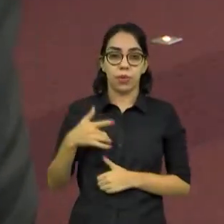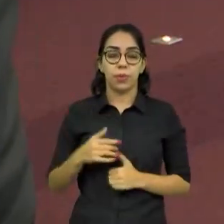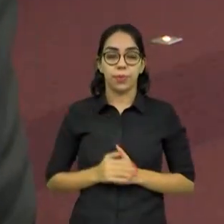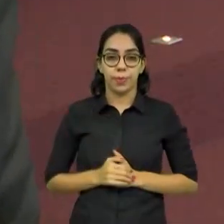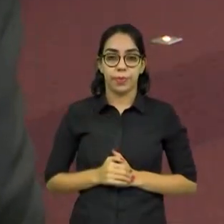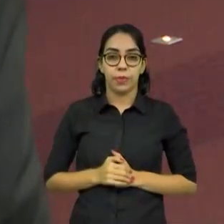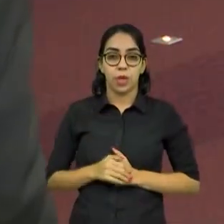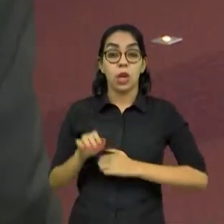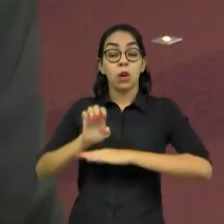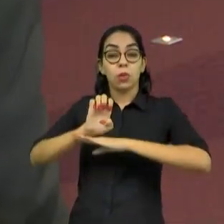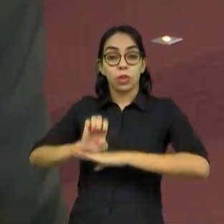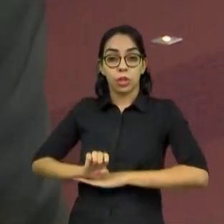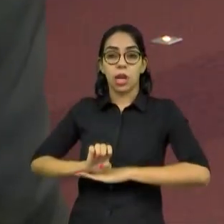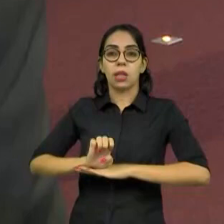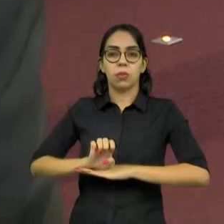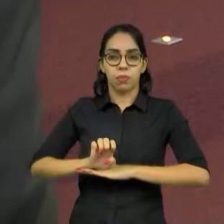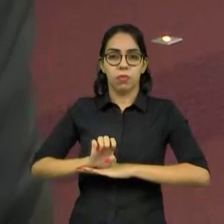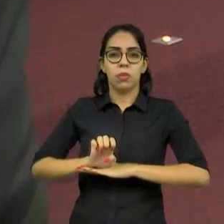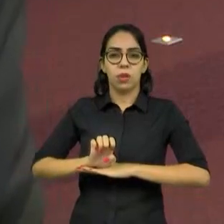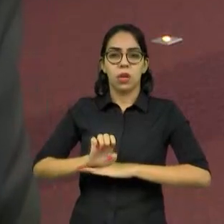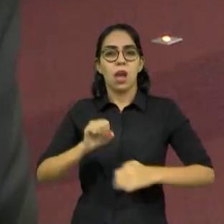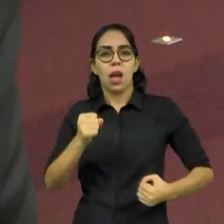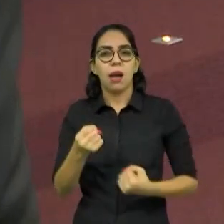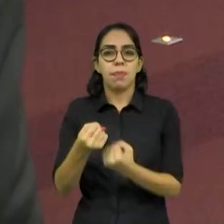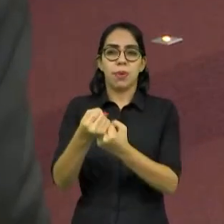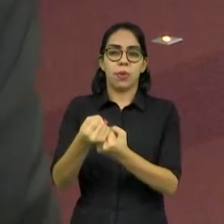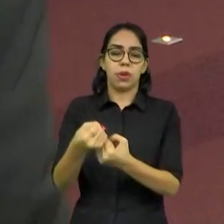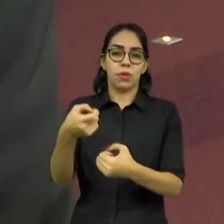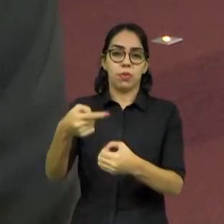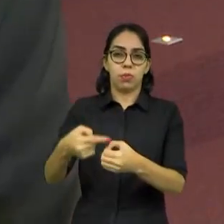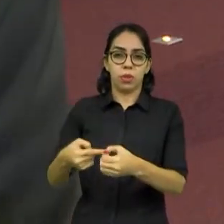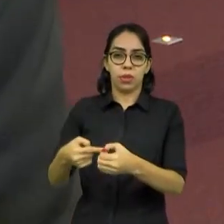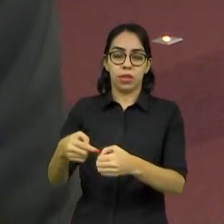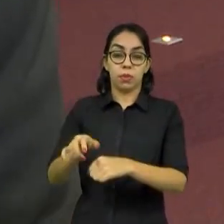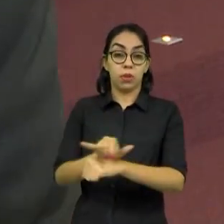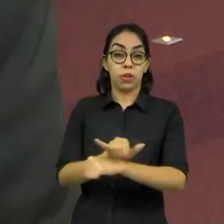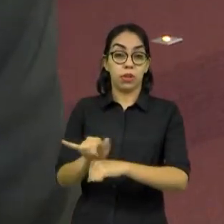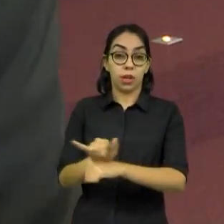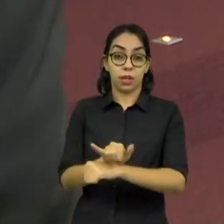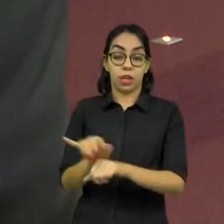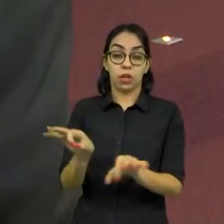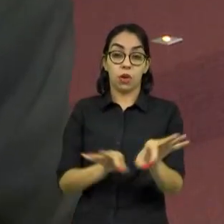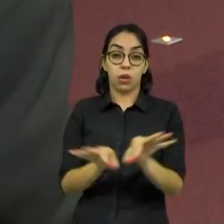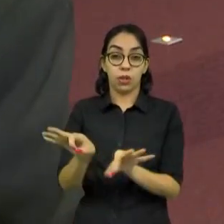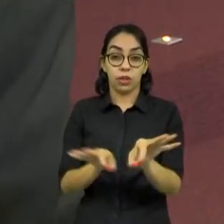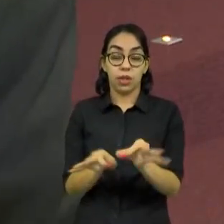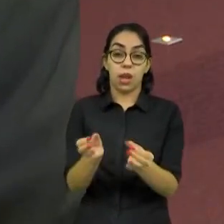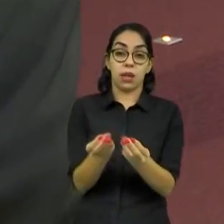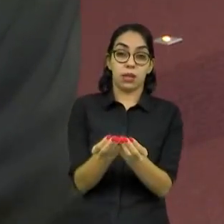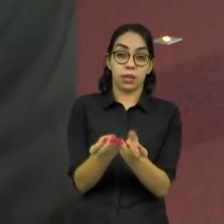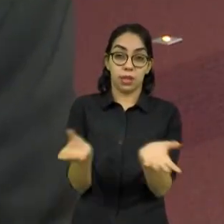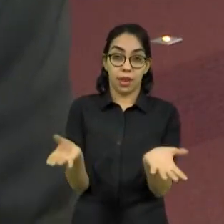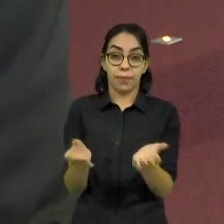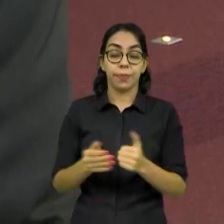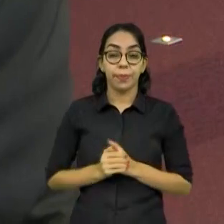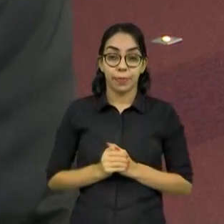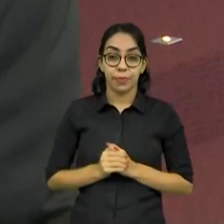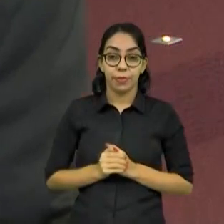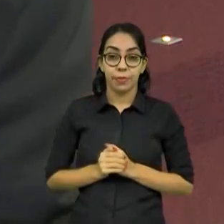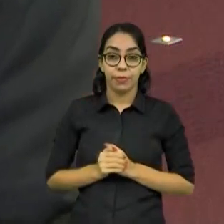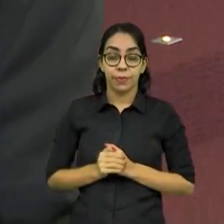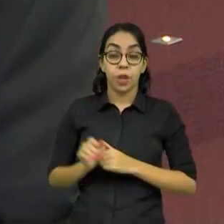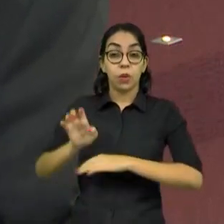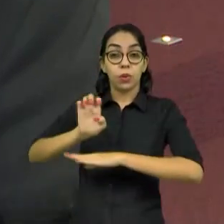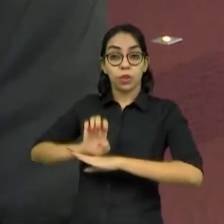apoiado os municípios, principalmente nessa logística de disponibilizar a vacina, né? A vacina ela chega aqui no estado de Ceará através do Ministério